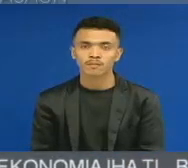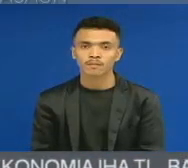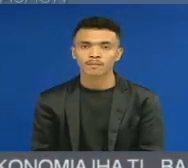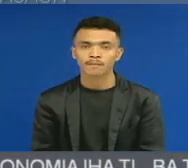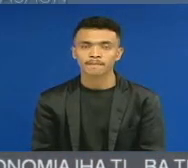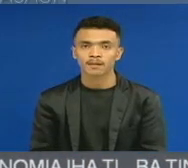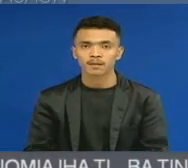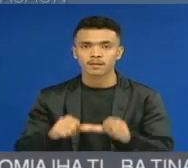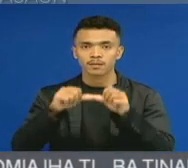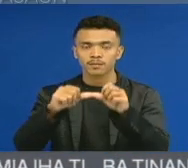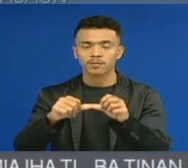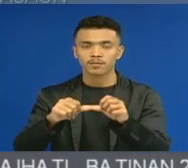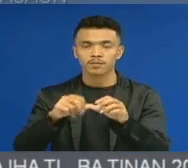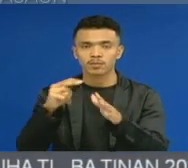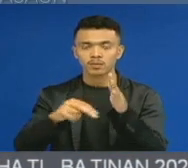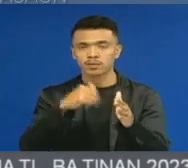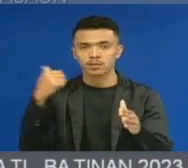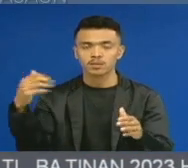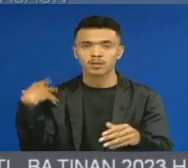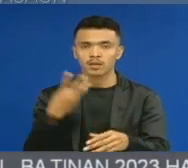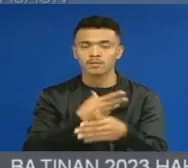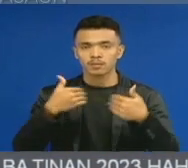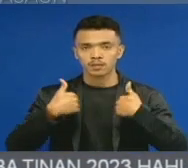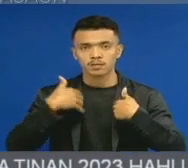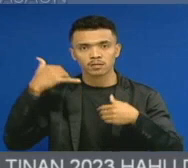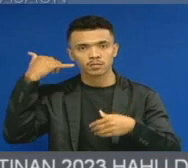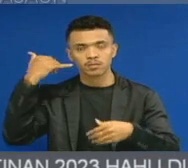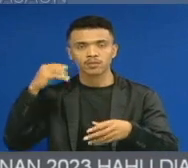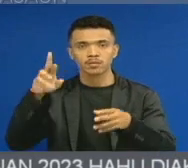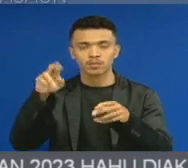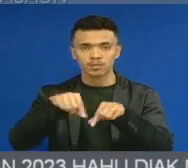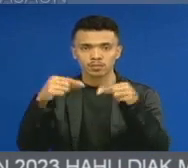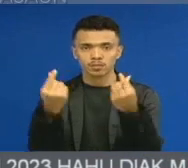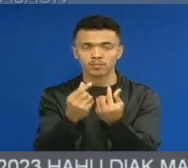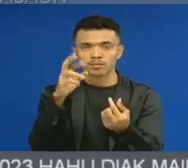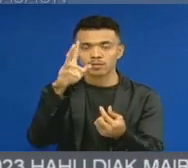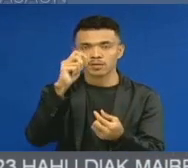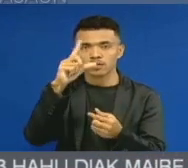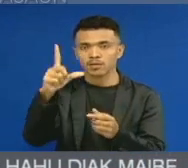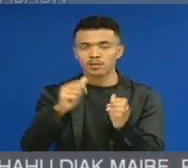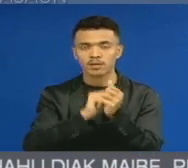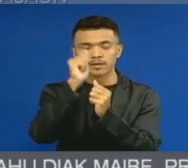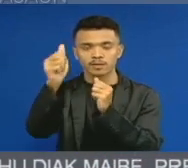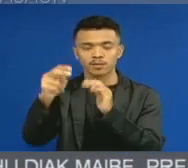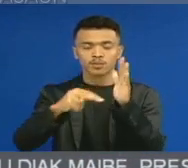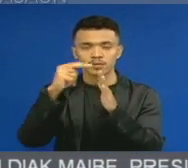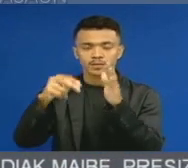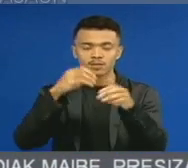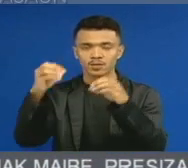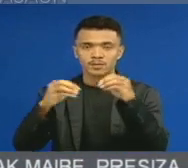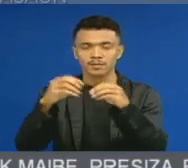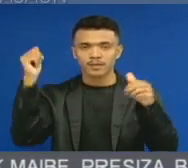Malik sira malo kita continuaba notisia selu kami iha ona kontaktu ho ekiper teteli ho dihato o reportajen kona ba